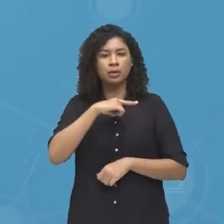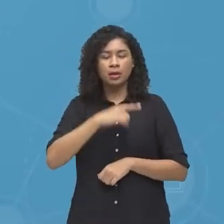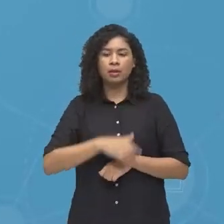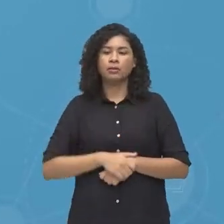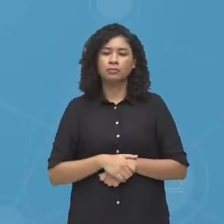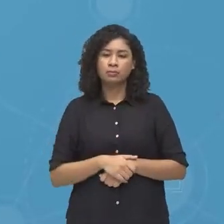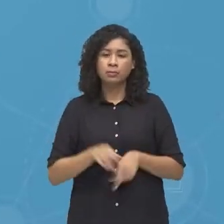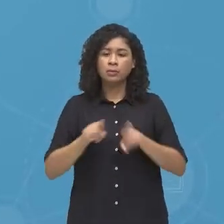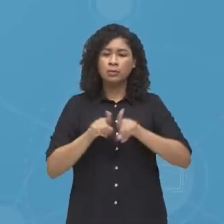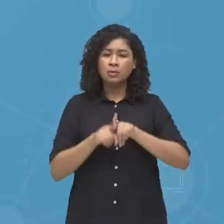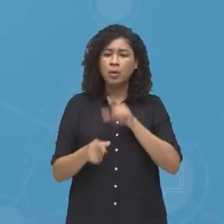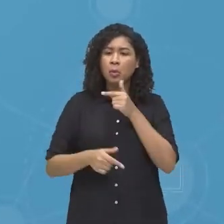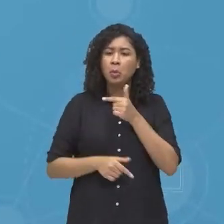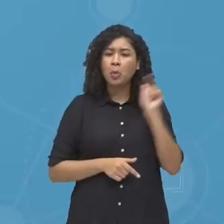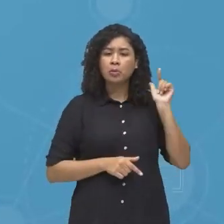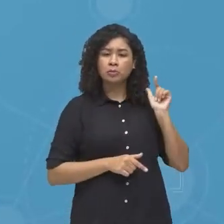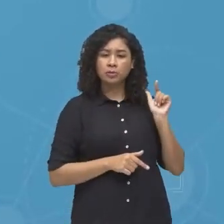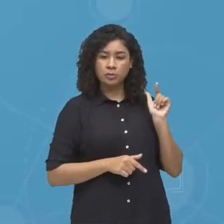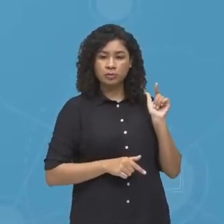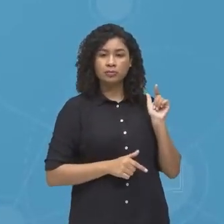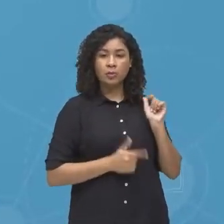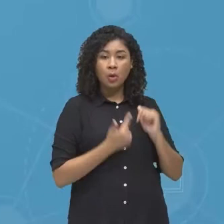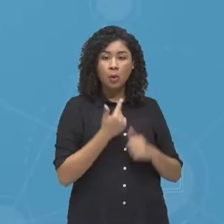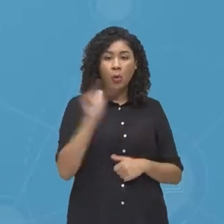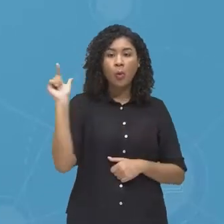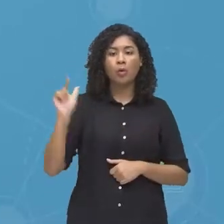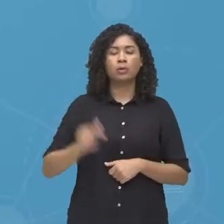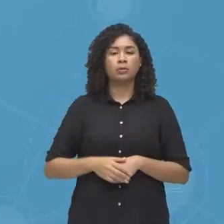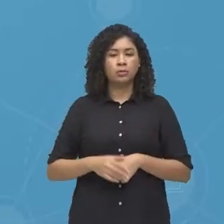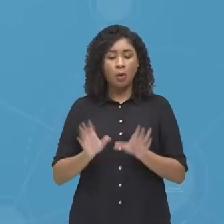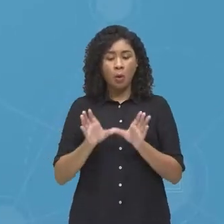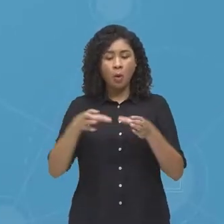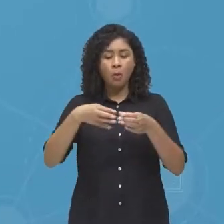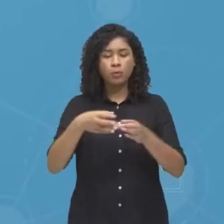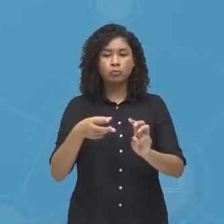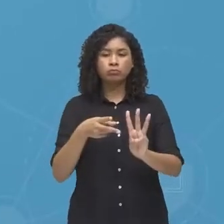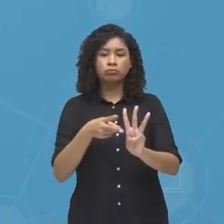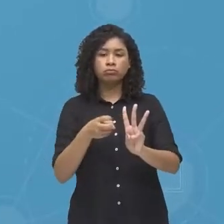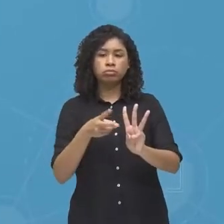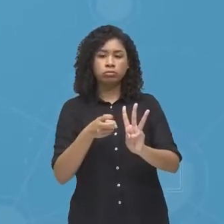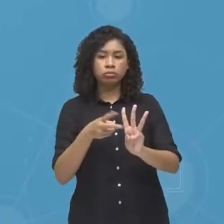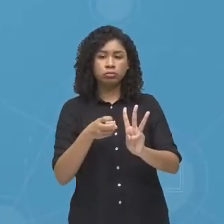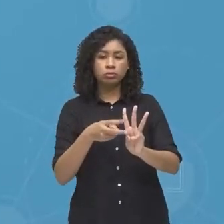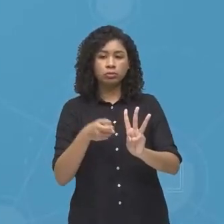orientais. Né? As comunidades indígenas, que têm